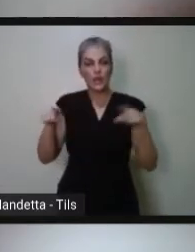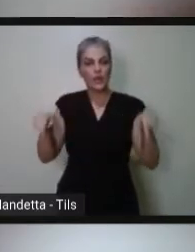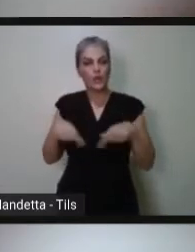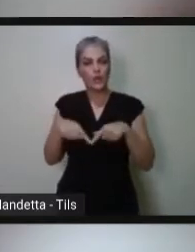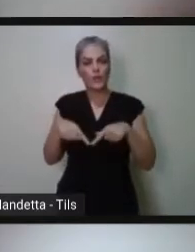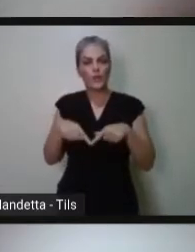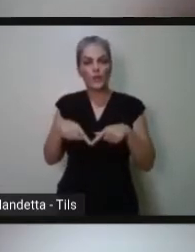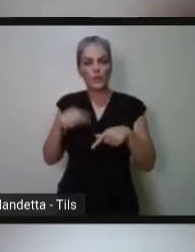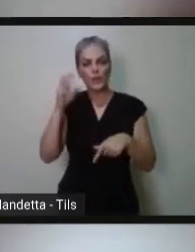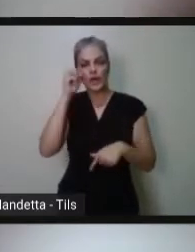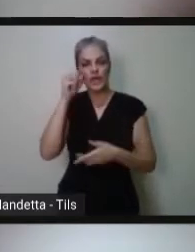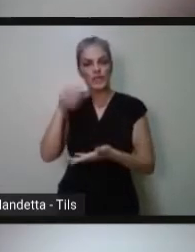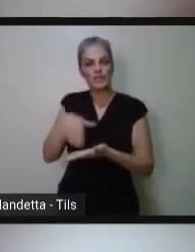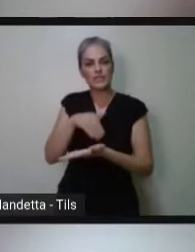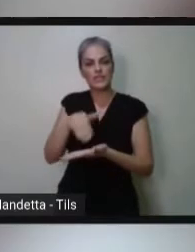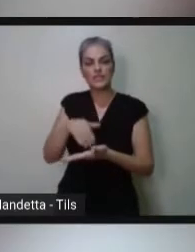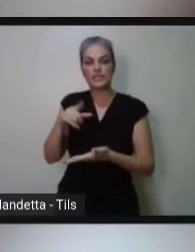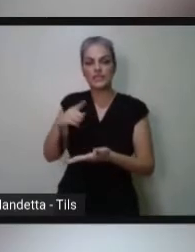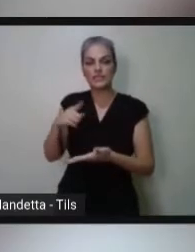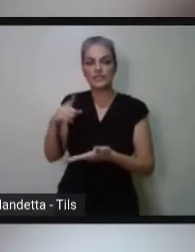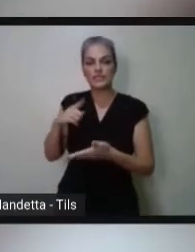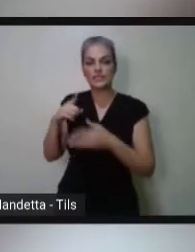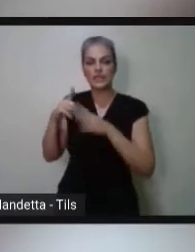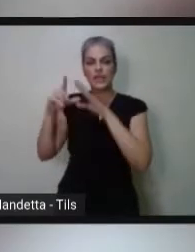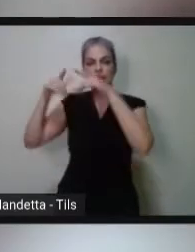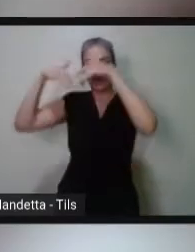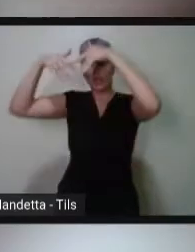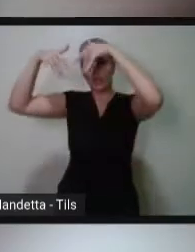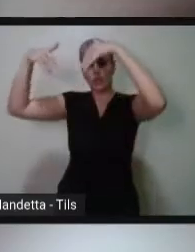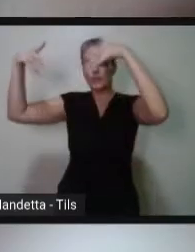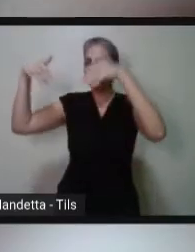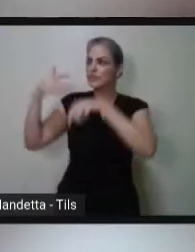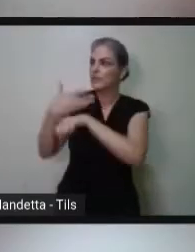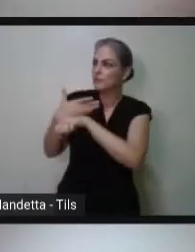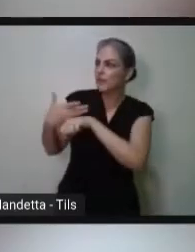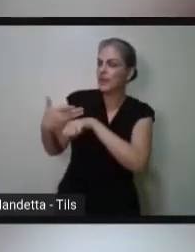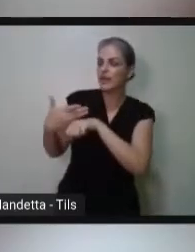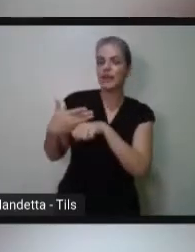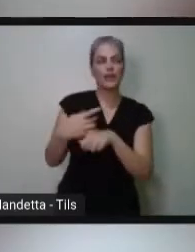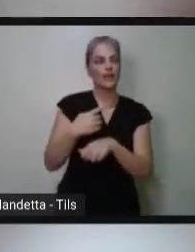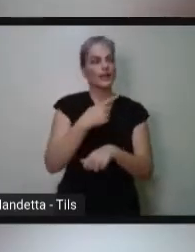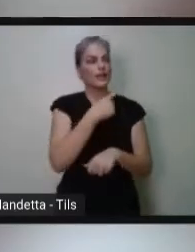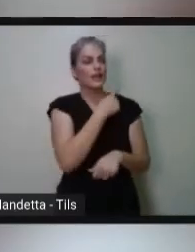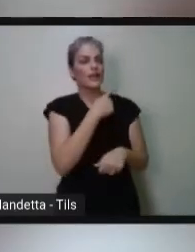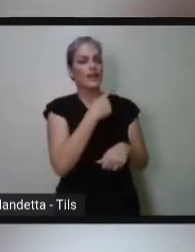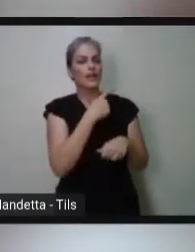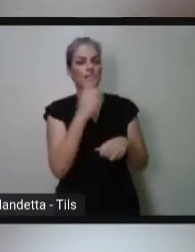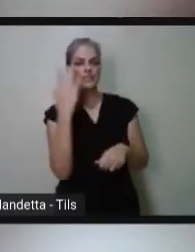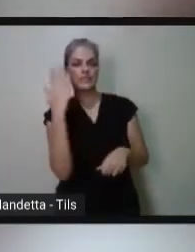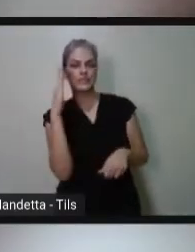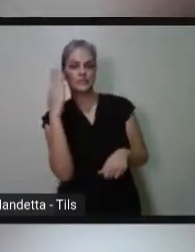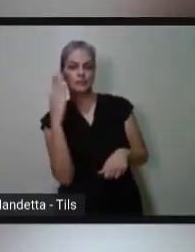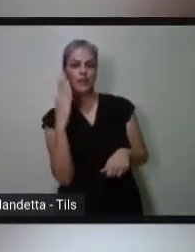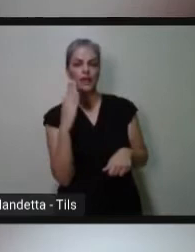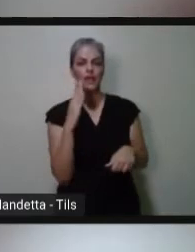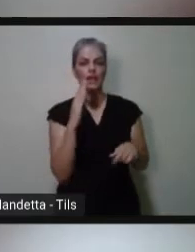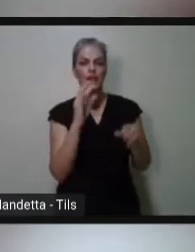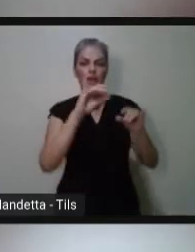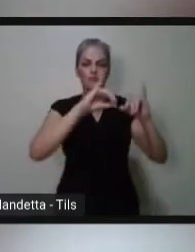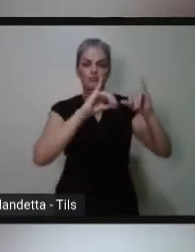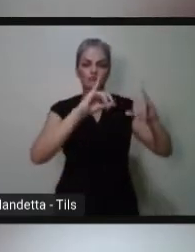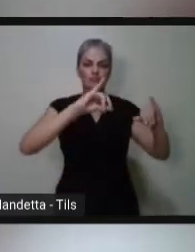à minha direita tem uma cortina branca, atrás de mim tem um espelho que tem uns bichinhos ali atrás, umas